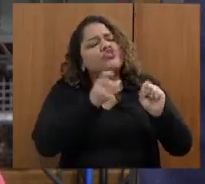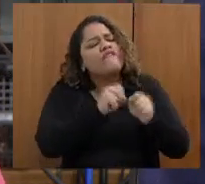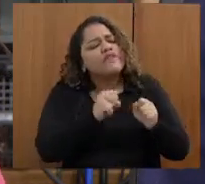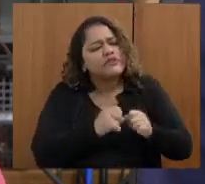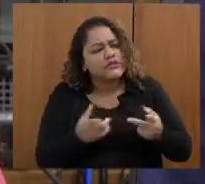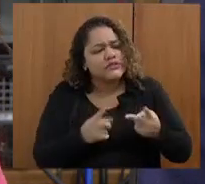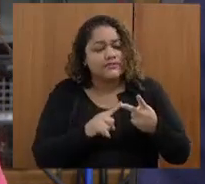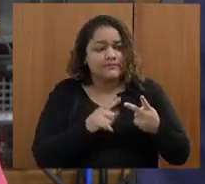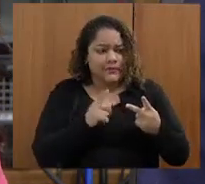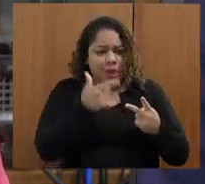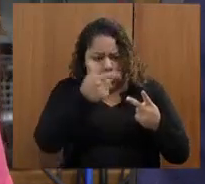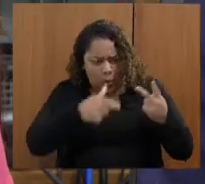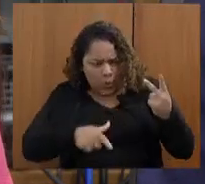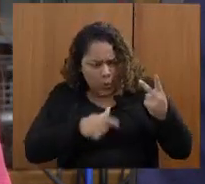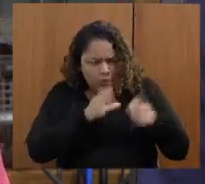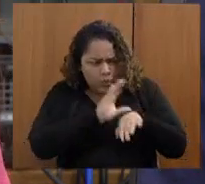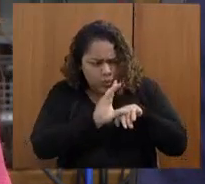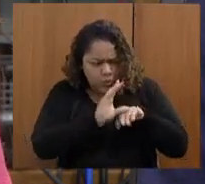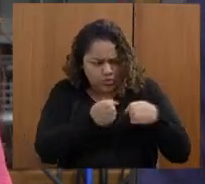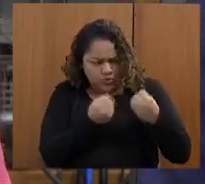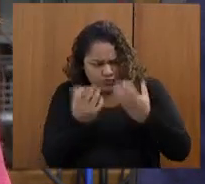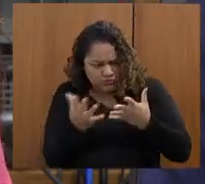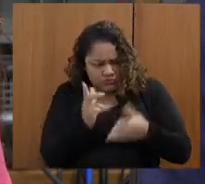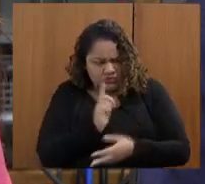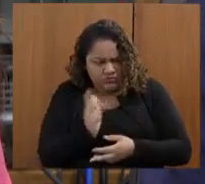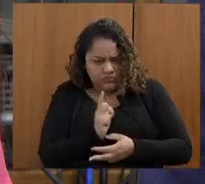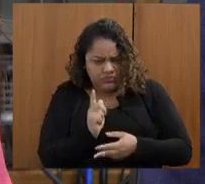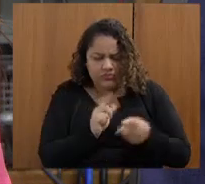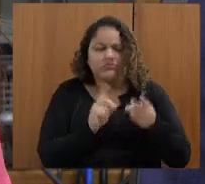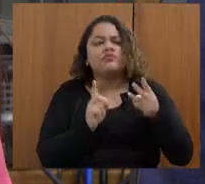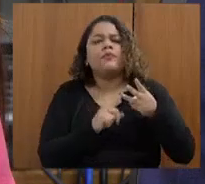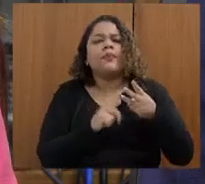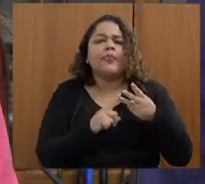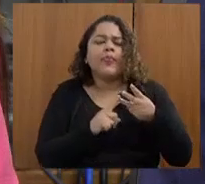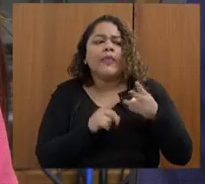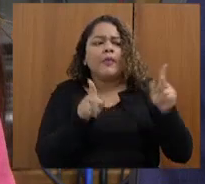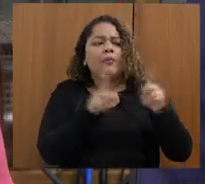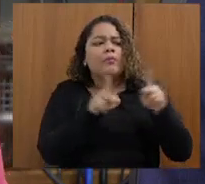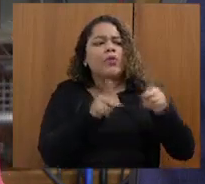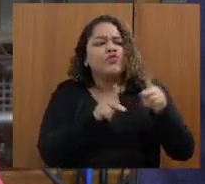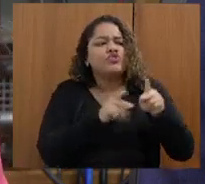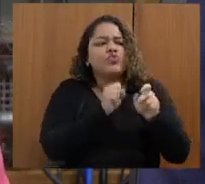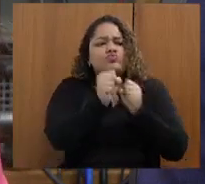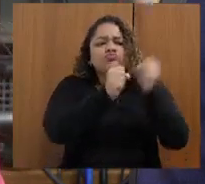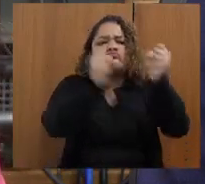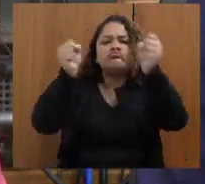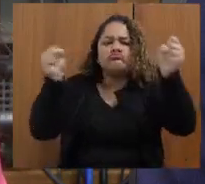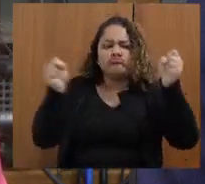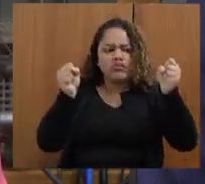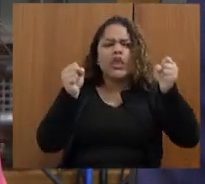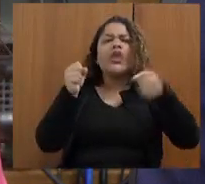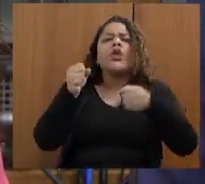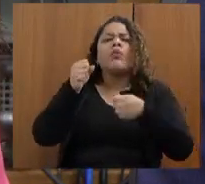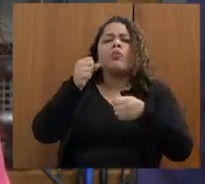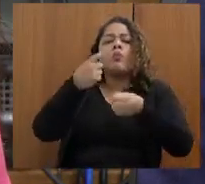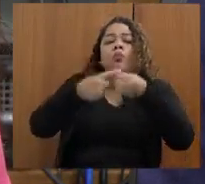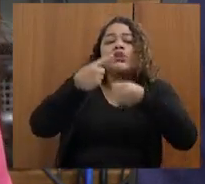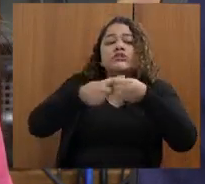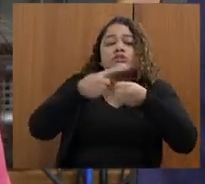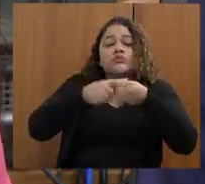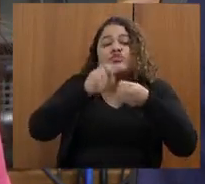gostaria de saber se houve a locação de professores em municípios diferentes de onde eles estavam lotados inicialmente